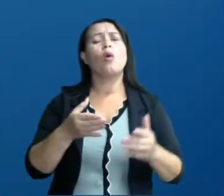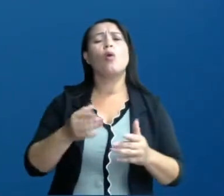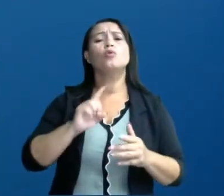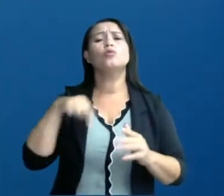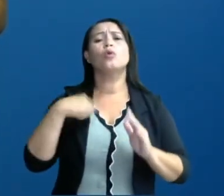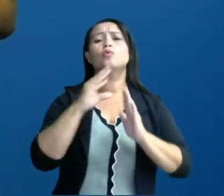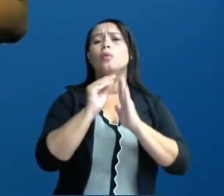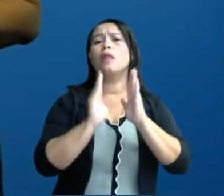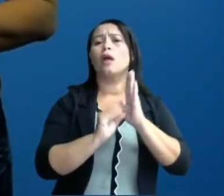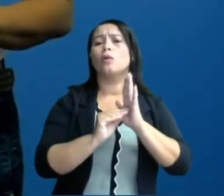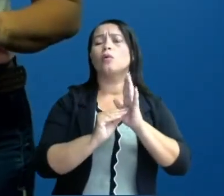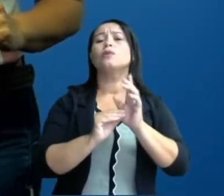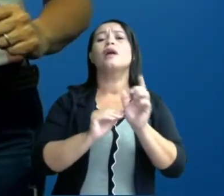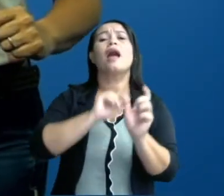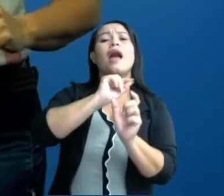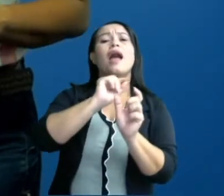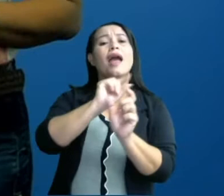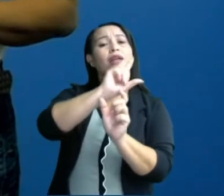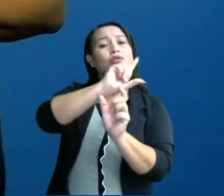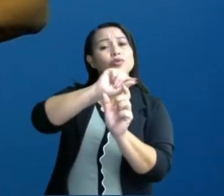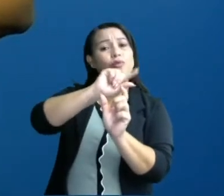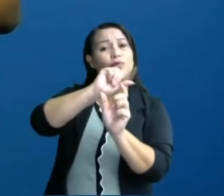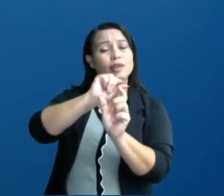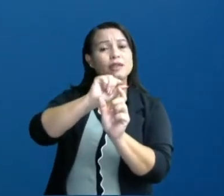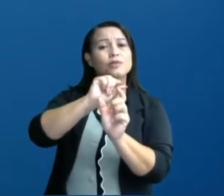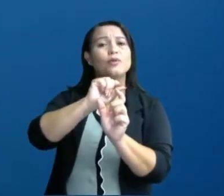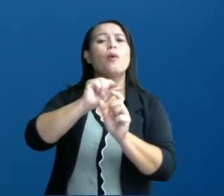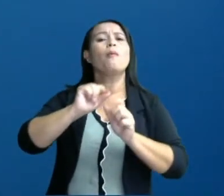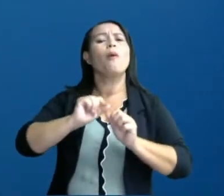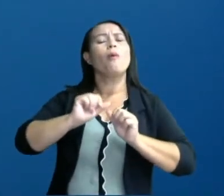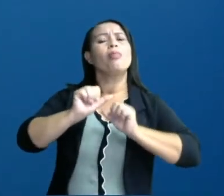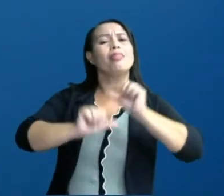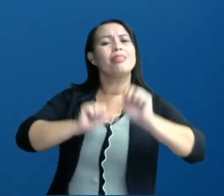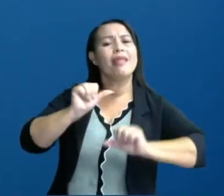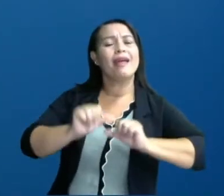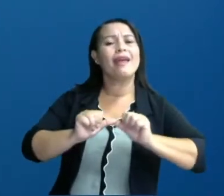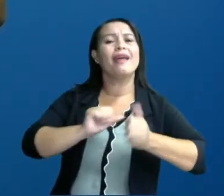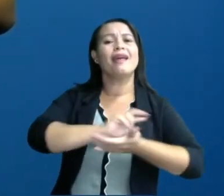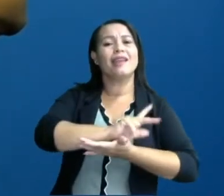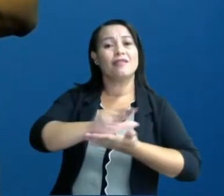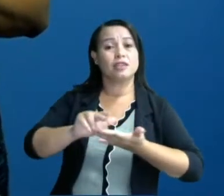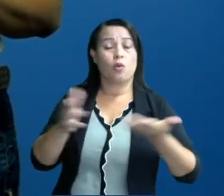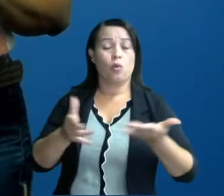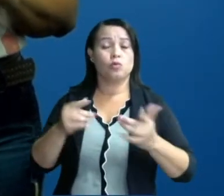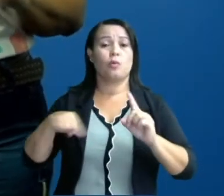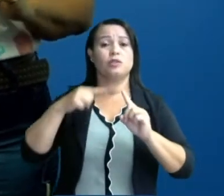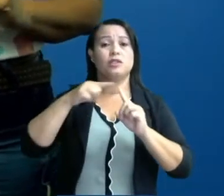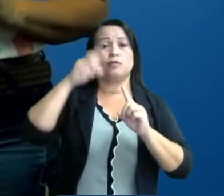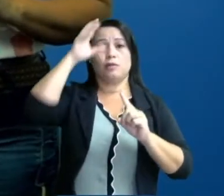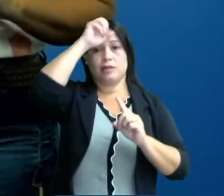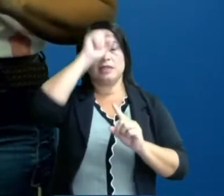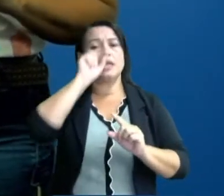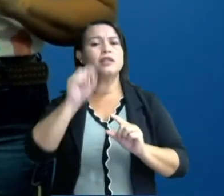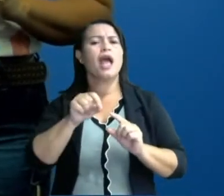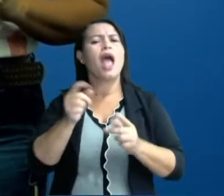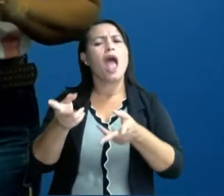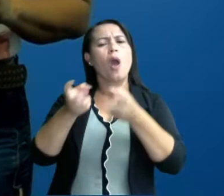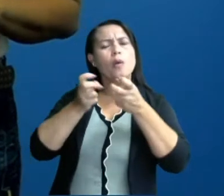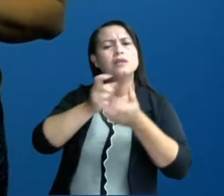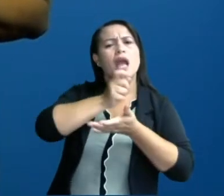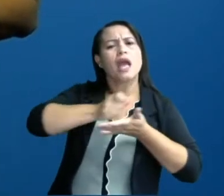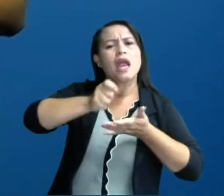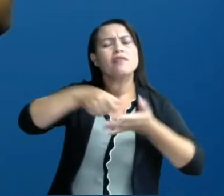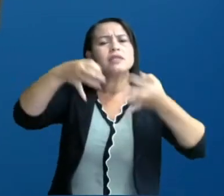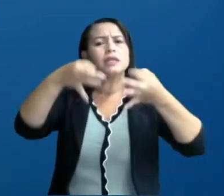nosso conteúdo é sufixo por derivação. O objetivo da nossa aprendizagem é reconhecer e gravar